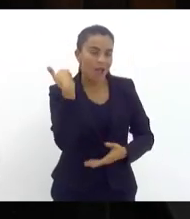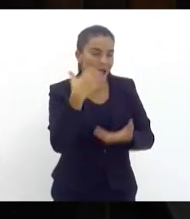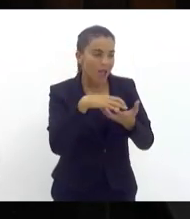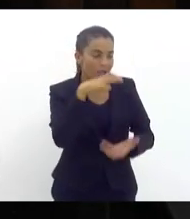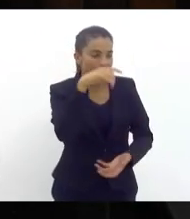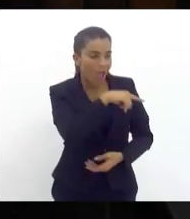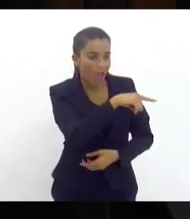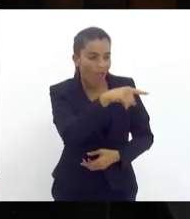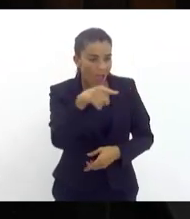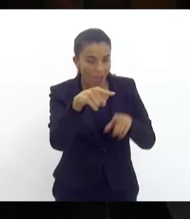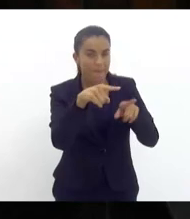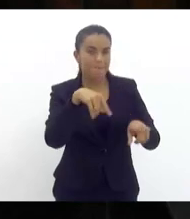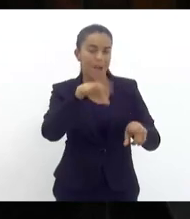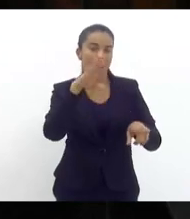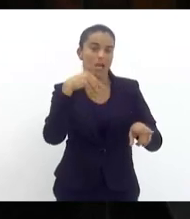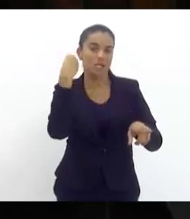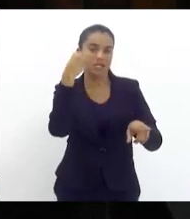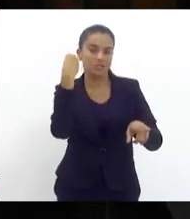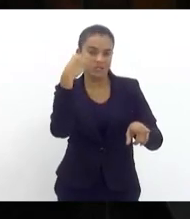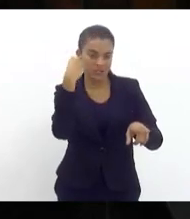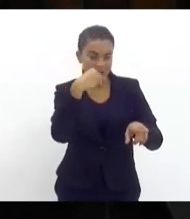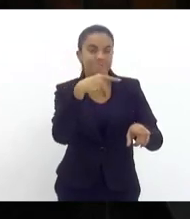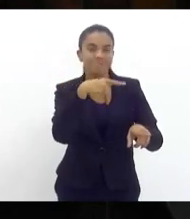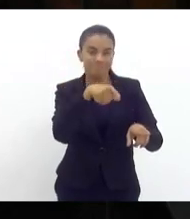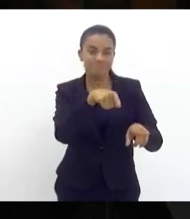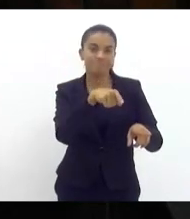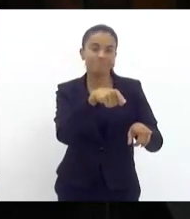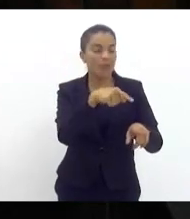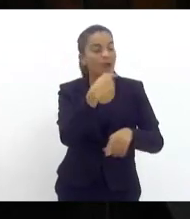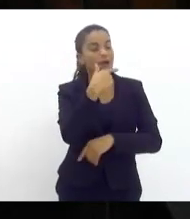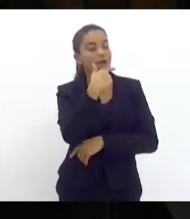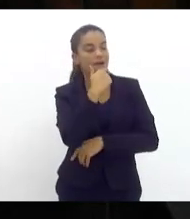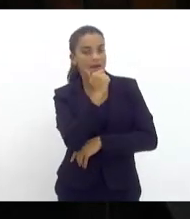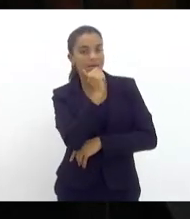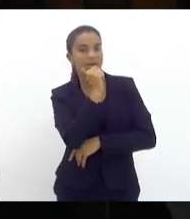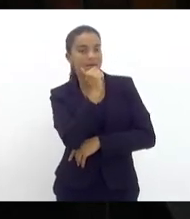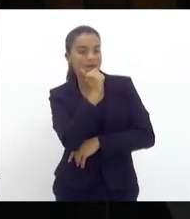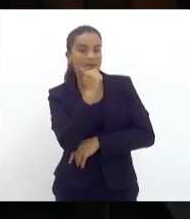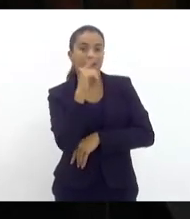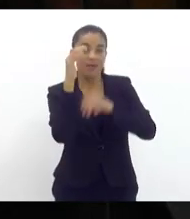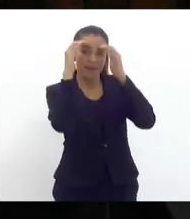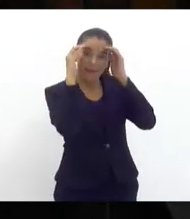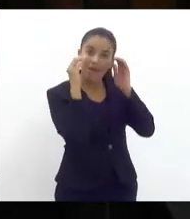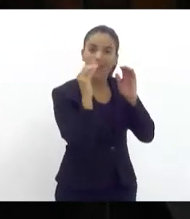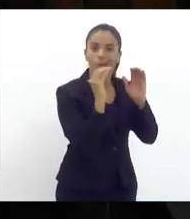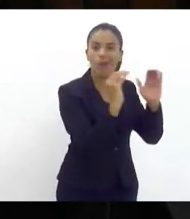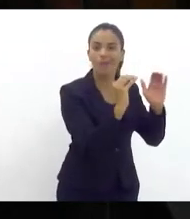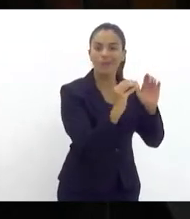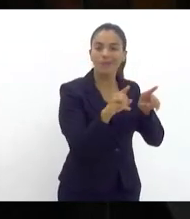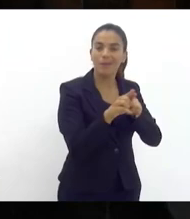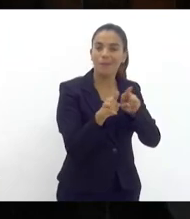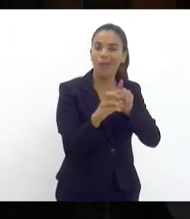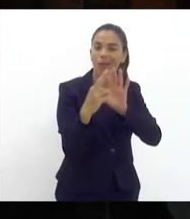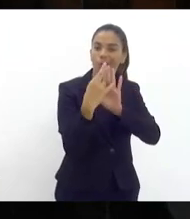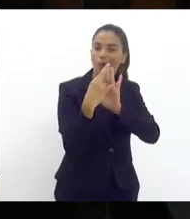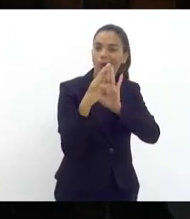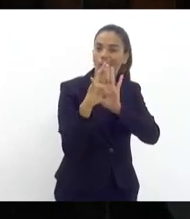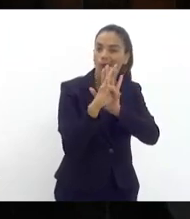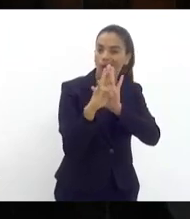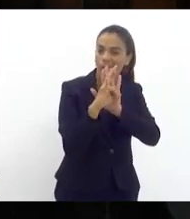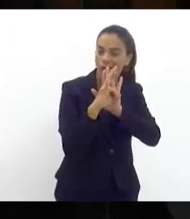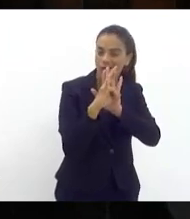os mais experiência aqui realmente que a gente tem que obedecer o nosso regulamento interno